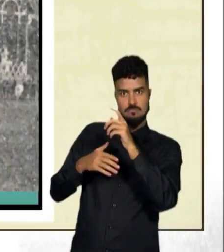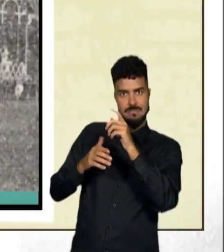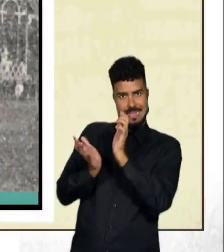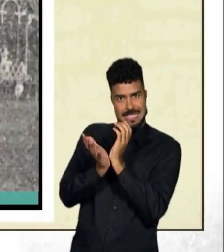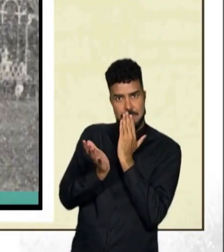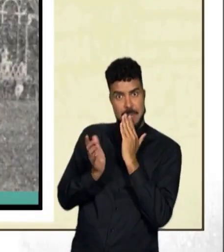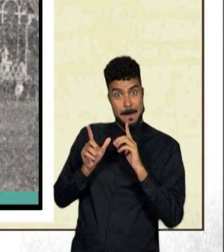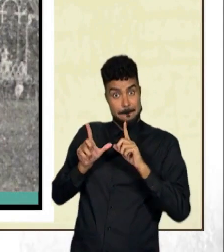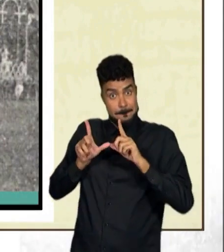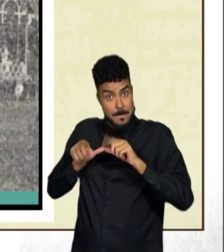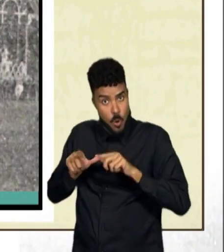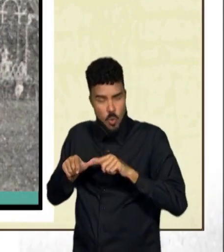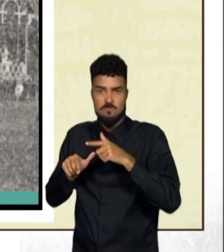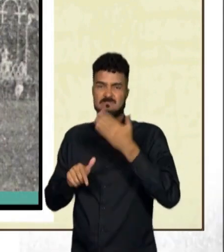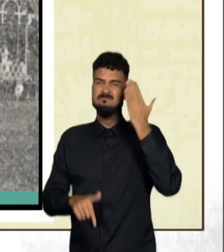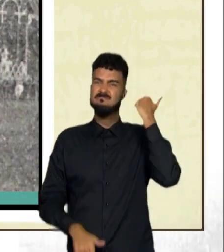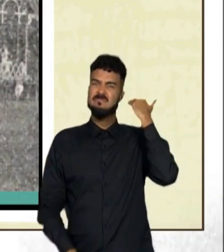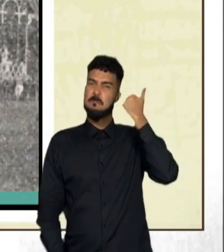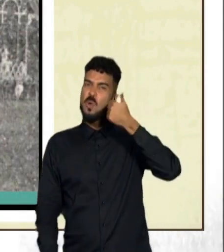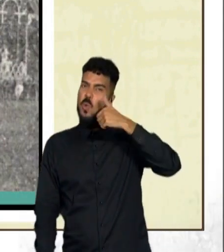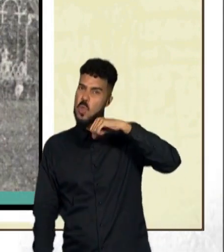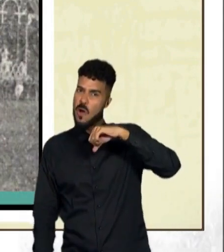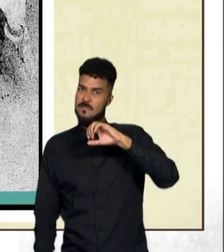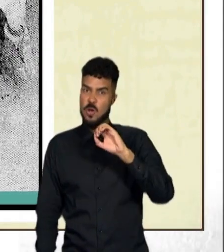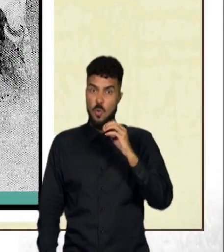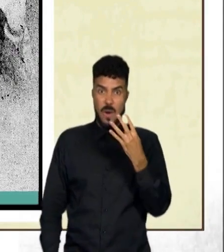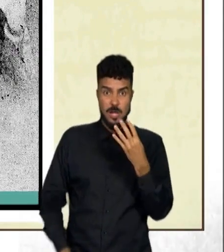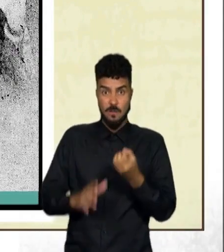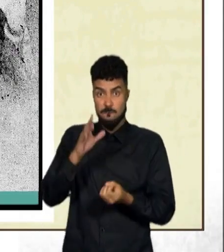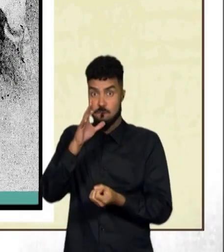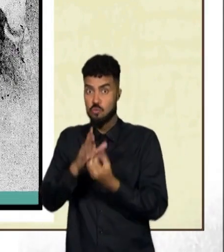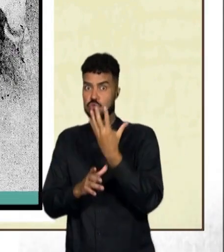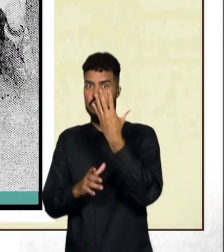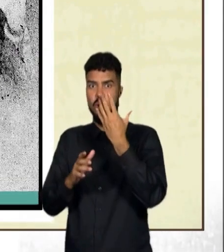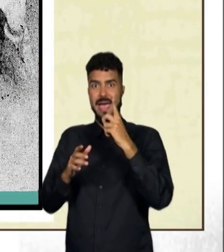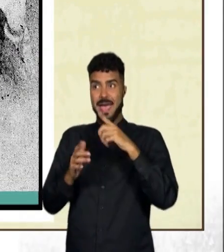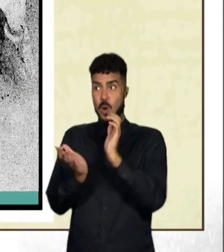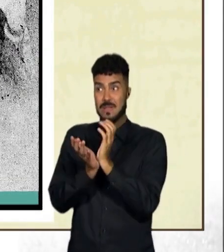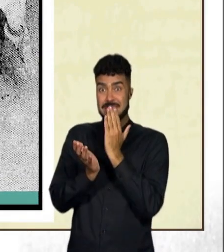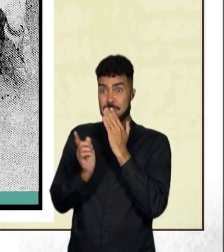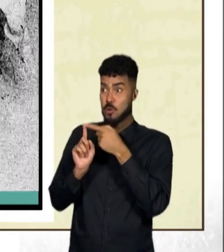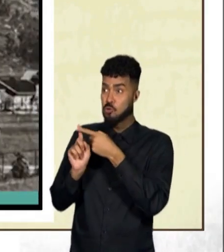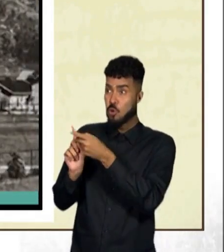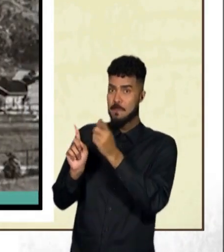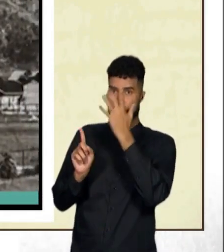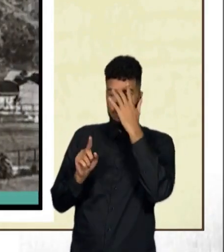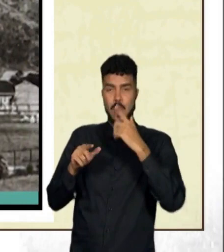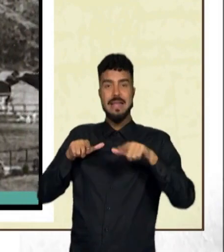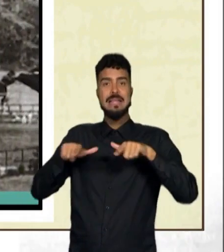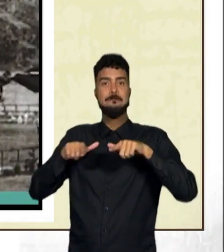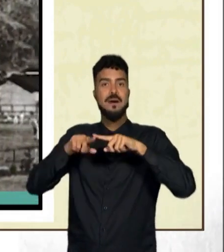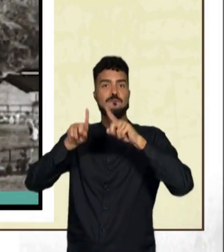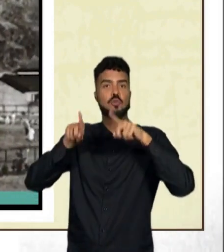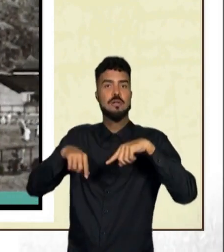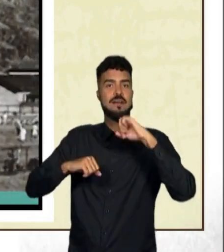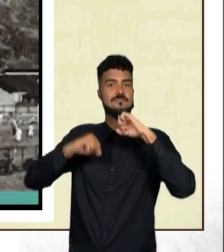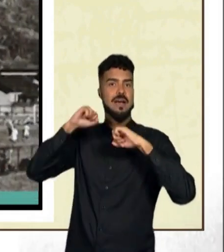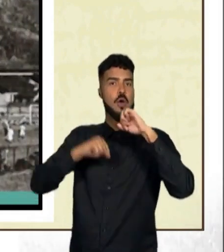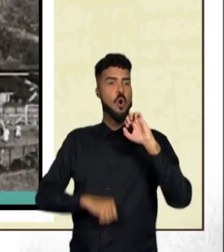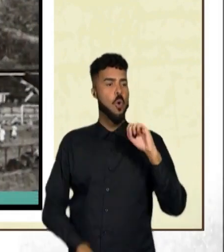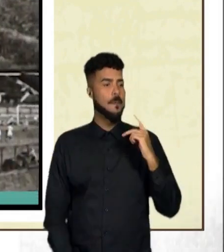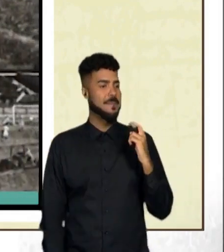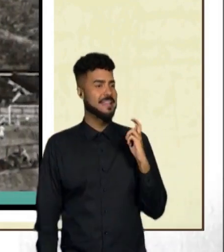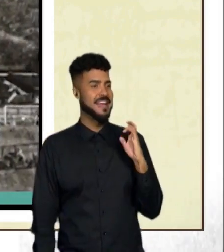Já lá, em 1904, sendo fundado um clube de operários. E foi por lá, no